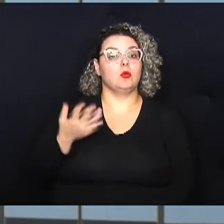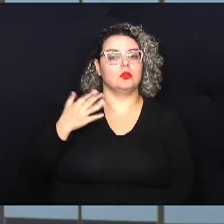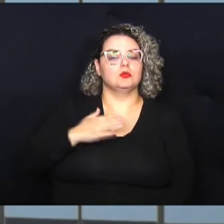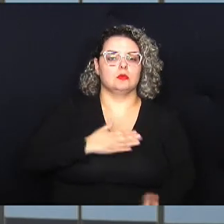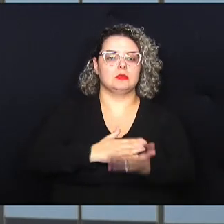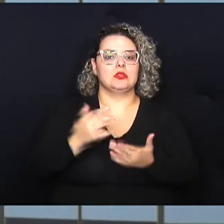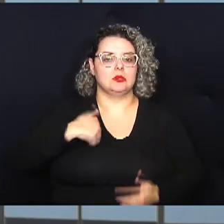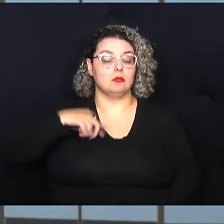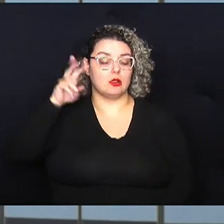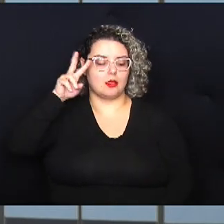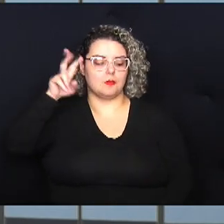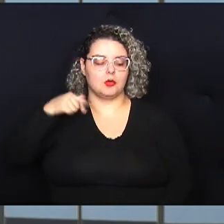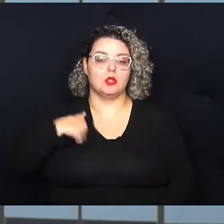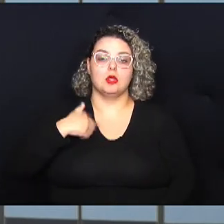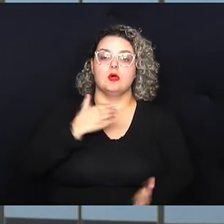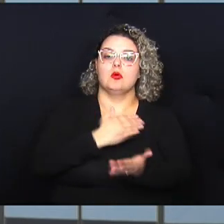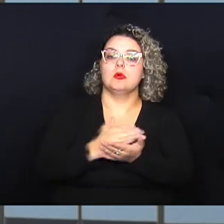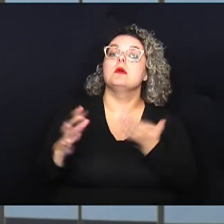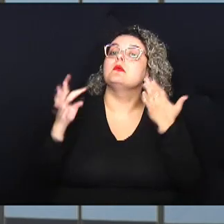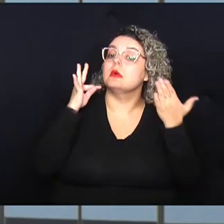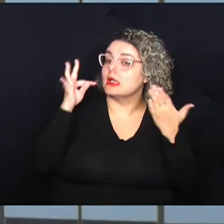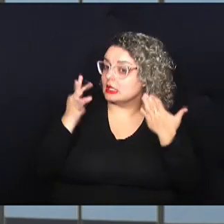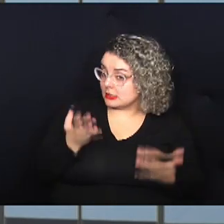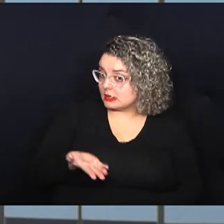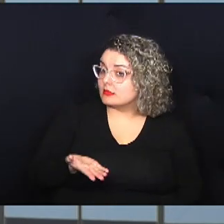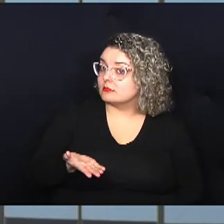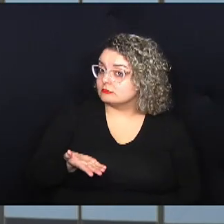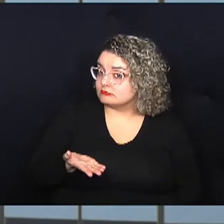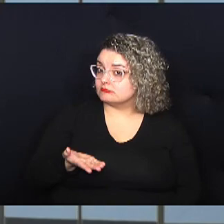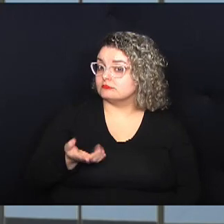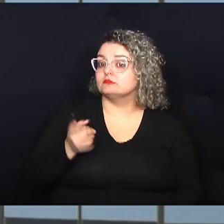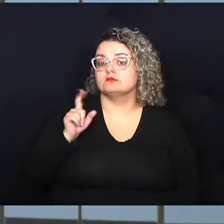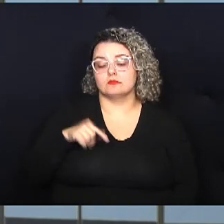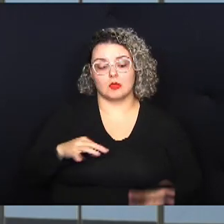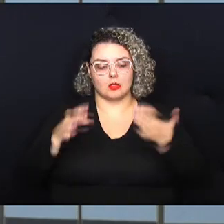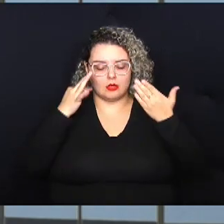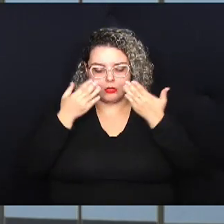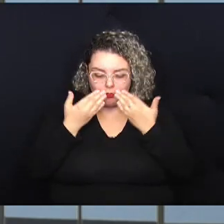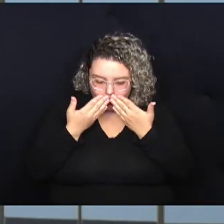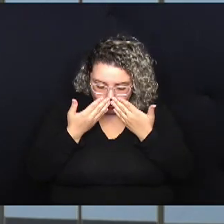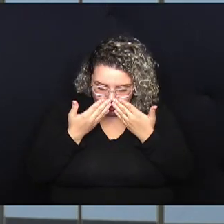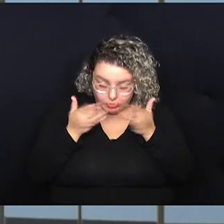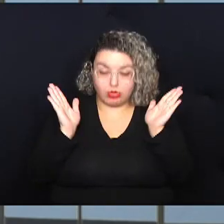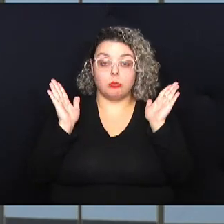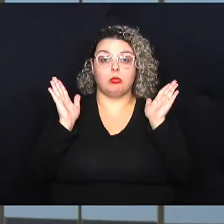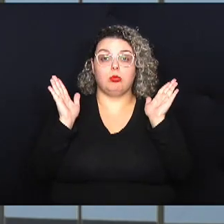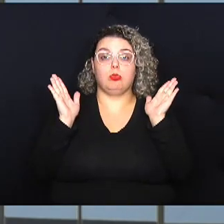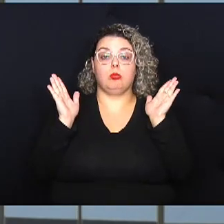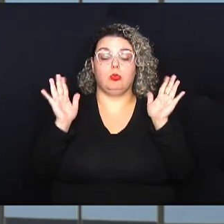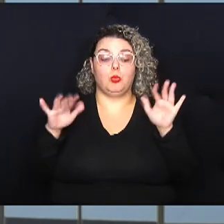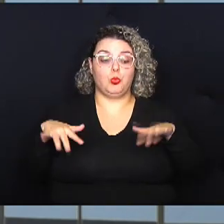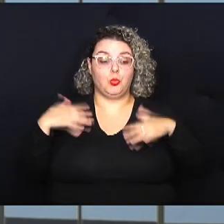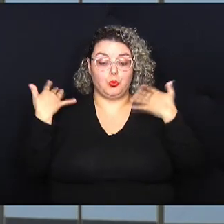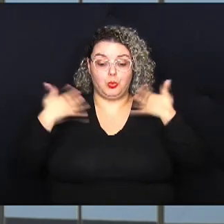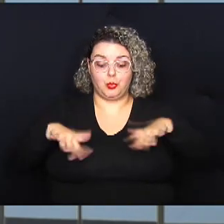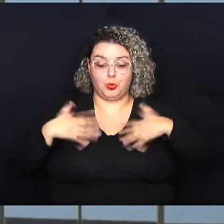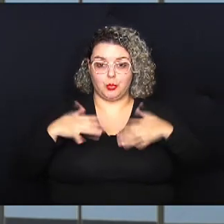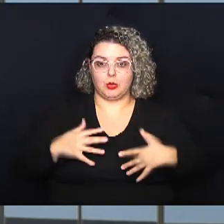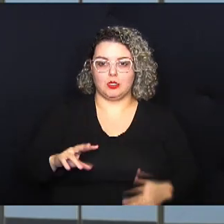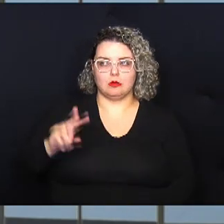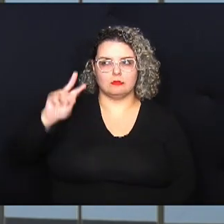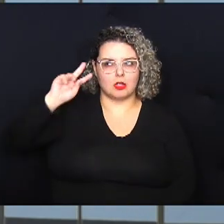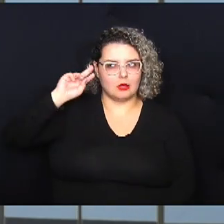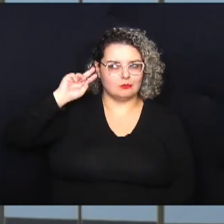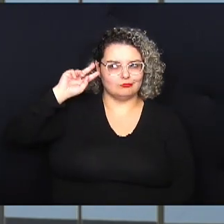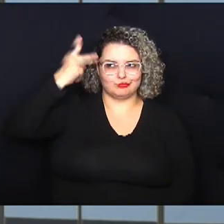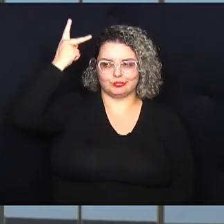vida, realmente eu comecei pela terapia. Foi a terapia que me abriu portas, sabe? Me deu aquele virar de chave